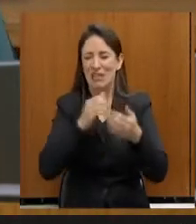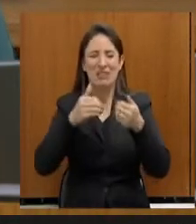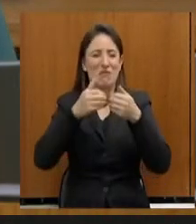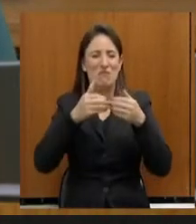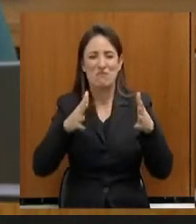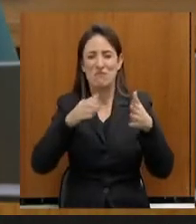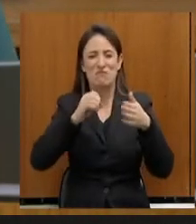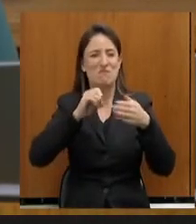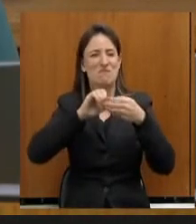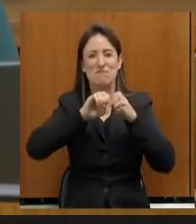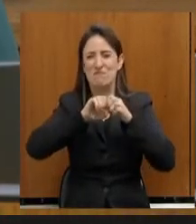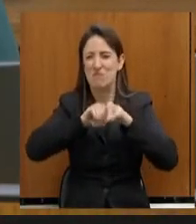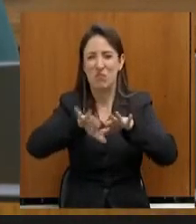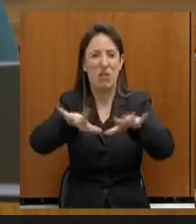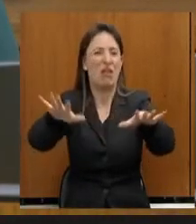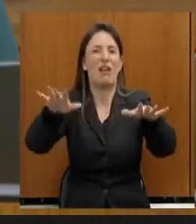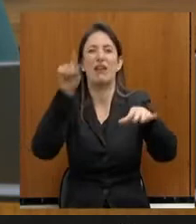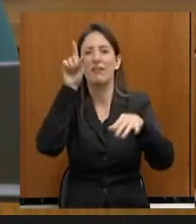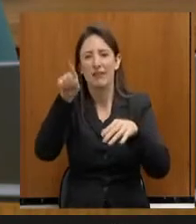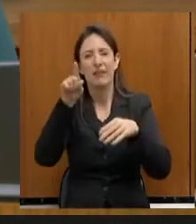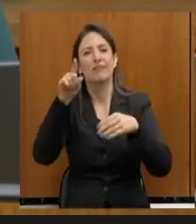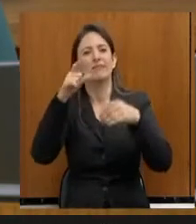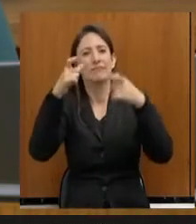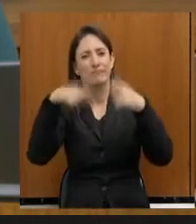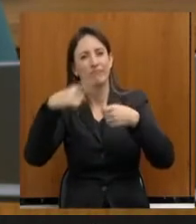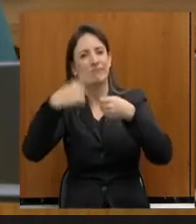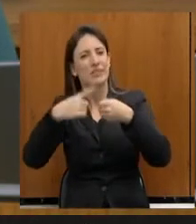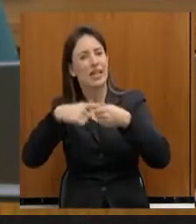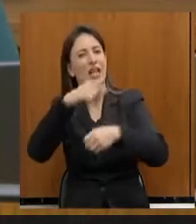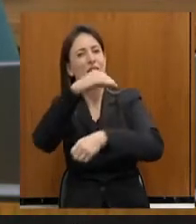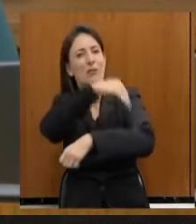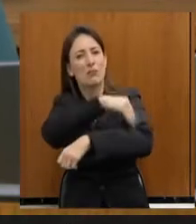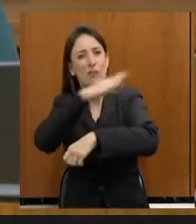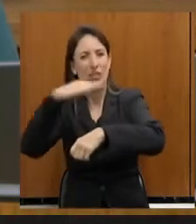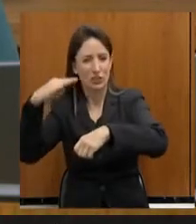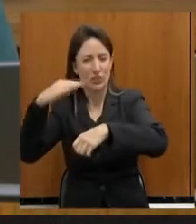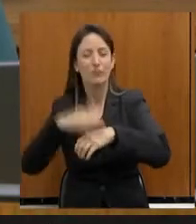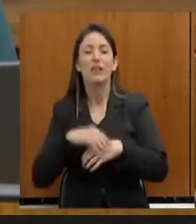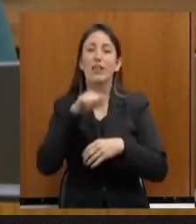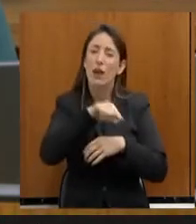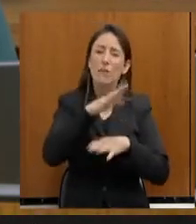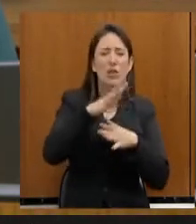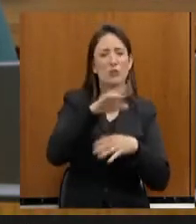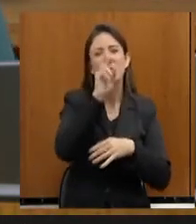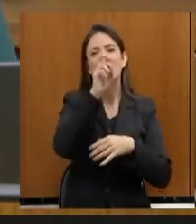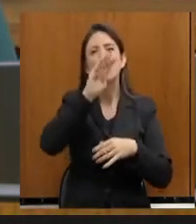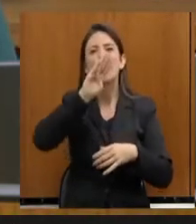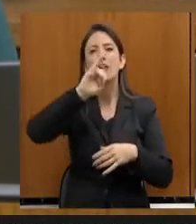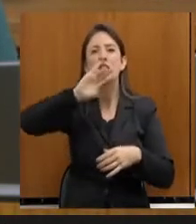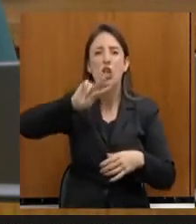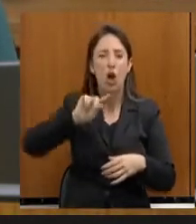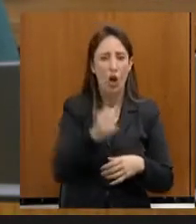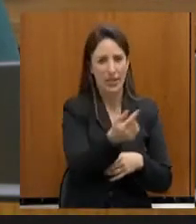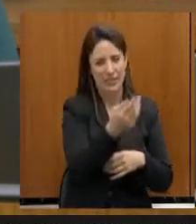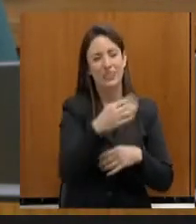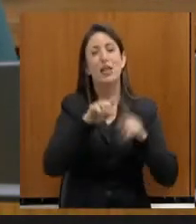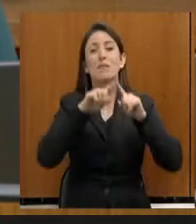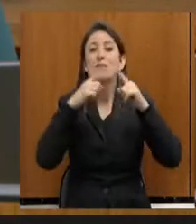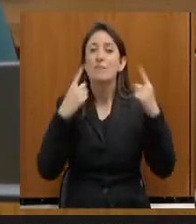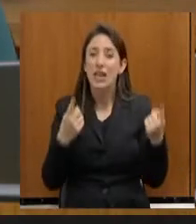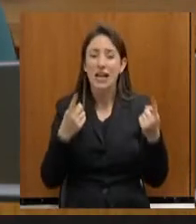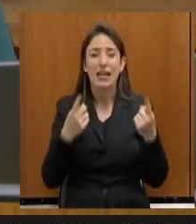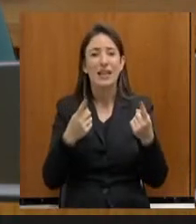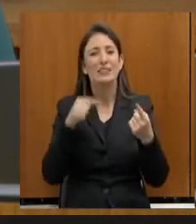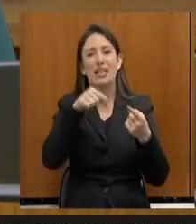recurso é a uma referência Como eu disse 5 bilhões mas a recuperação só vai ser dada como